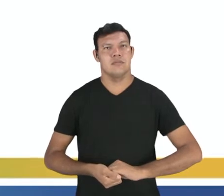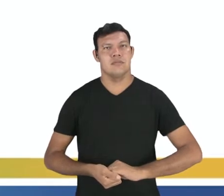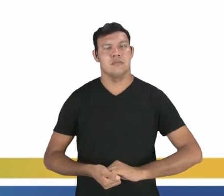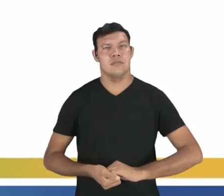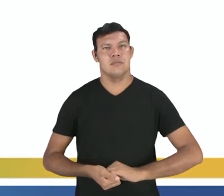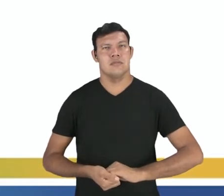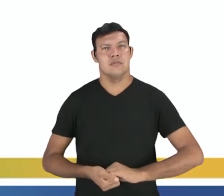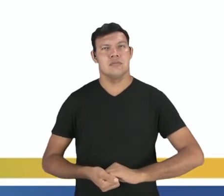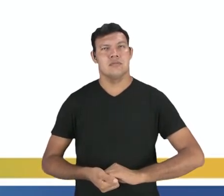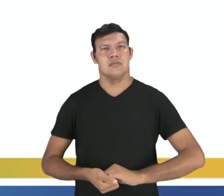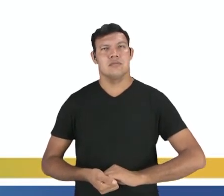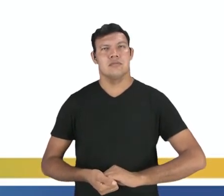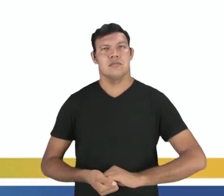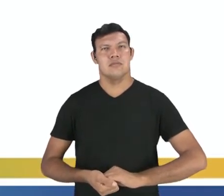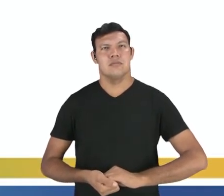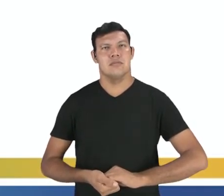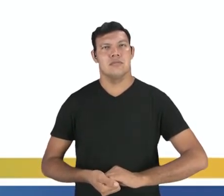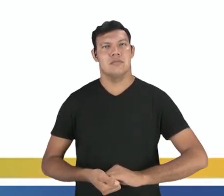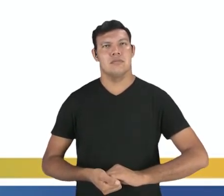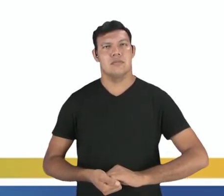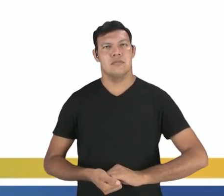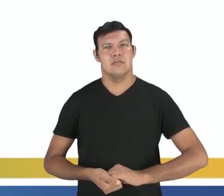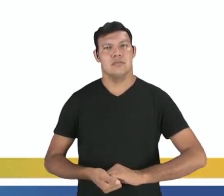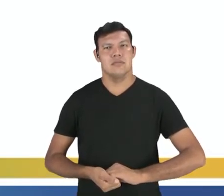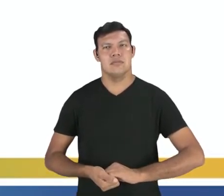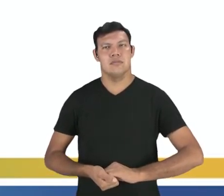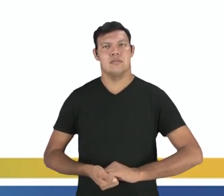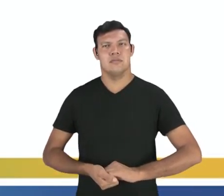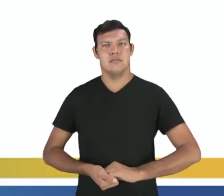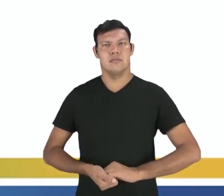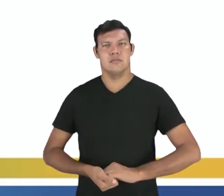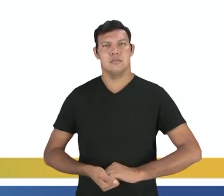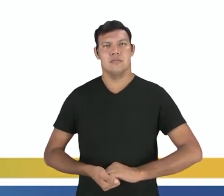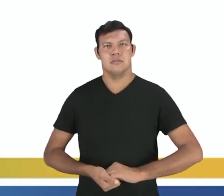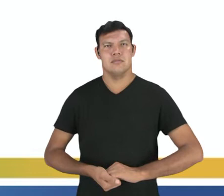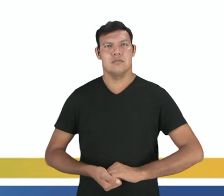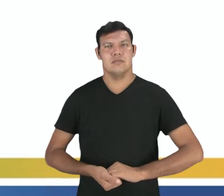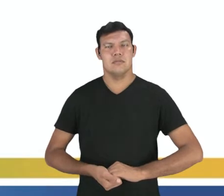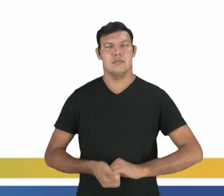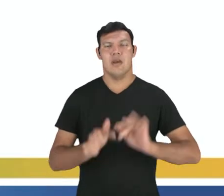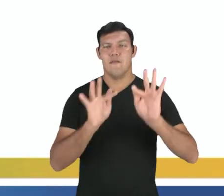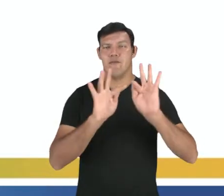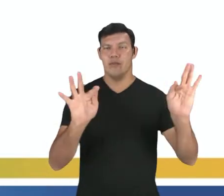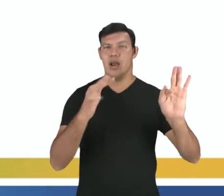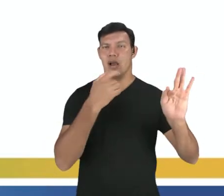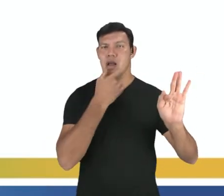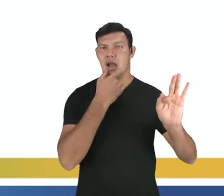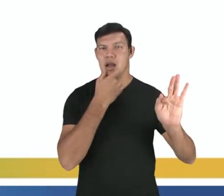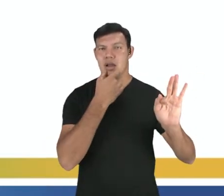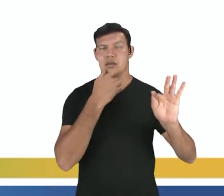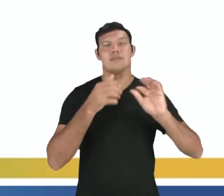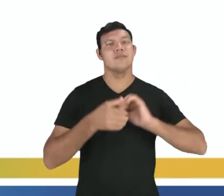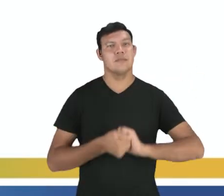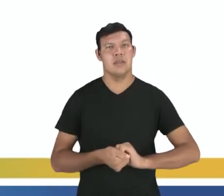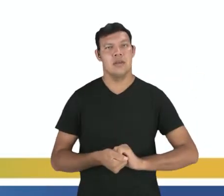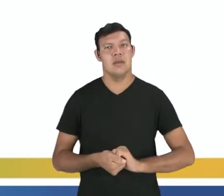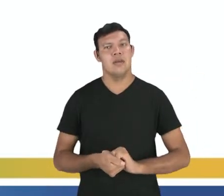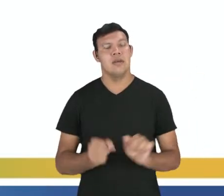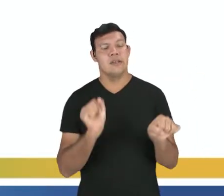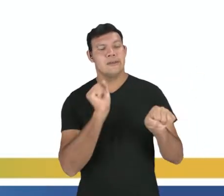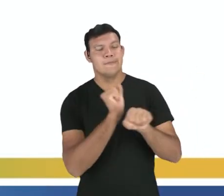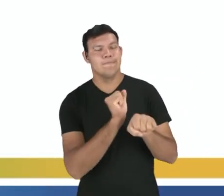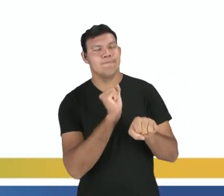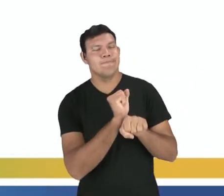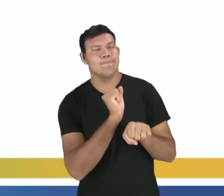If I had waited longer last night, I might have found out about it. Se eu tivesse esperado um